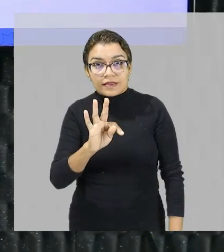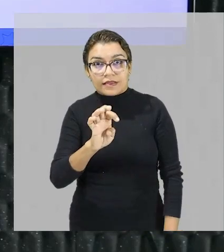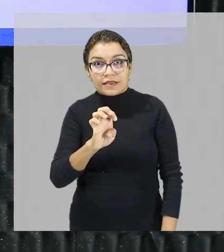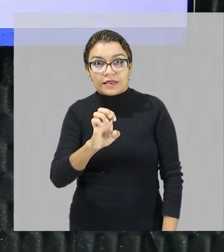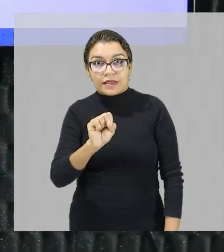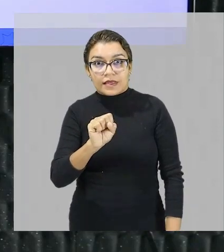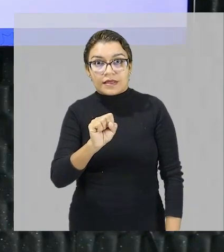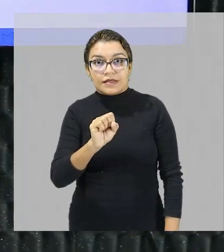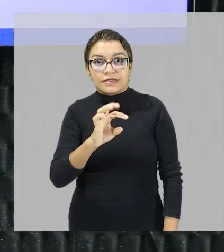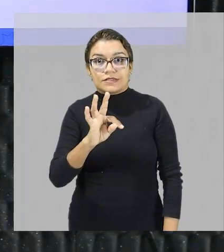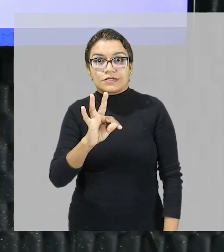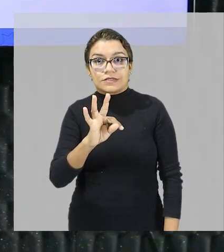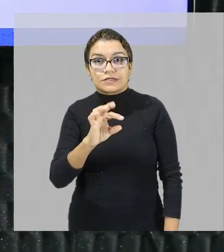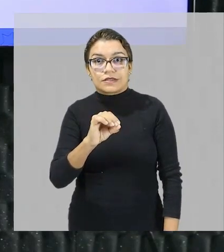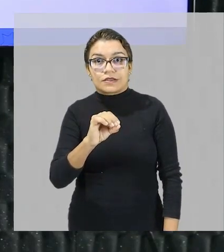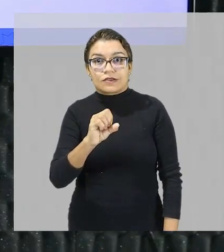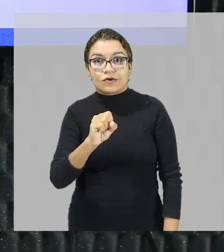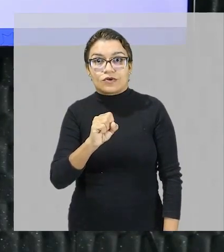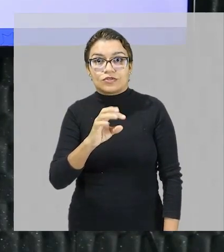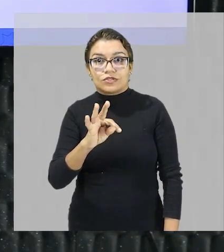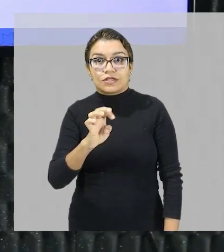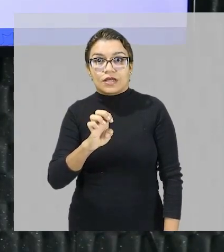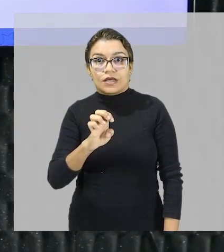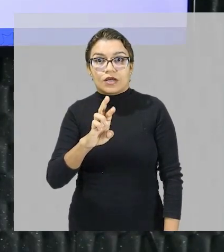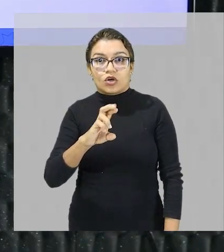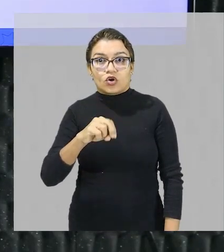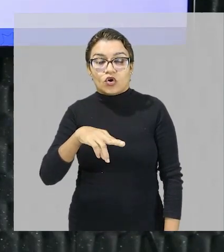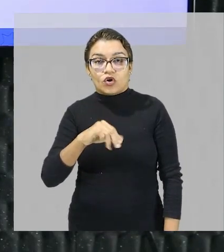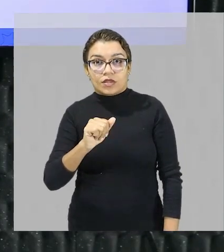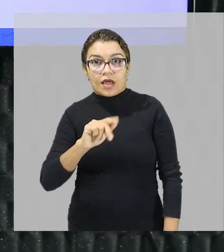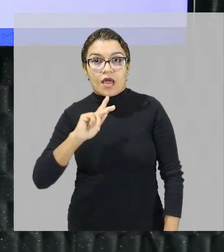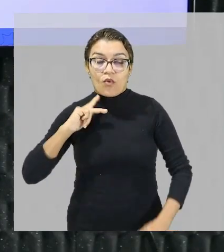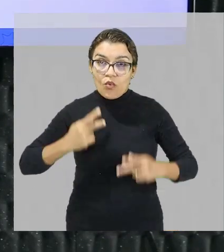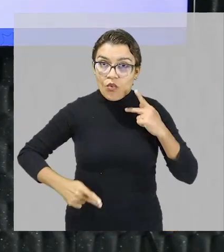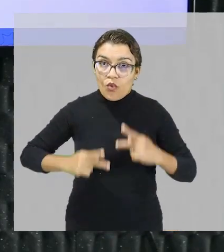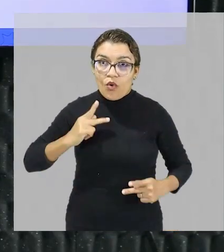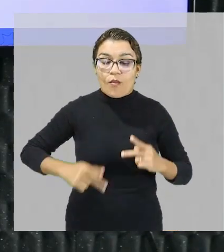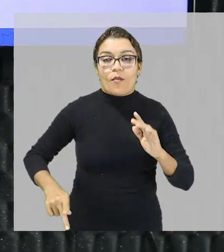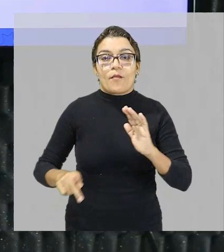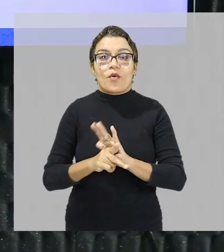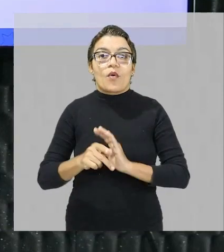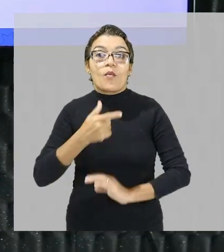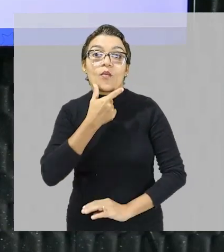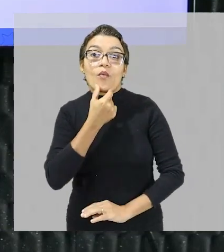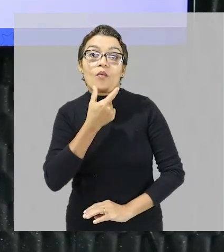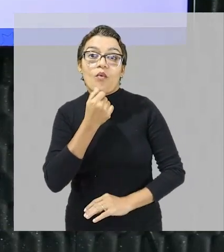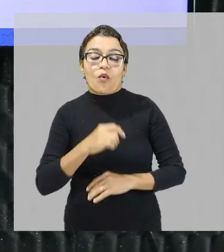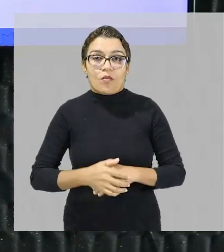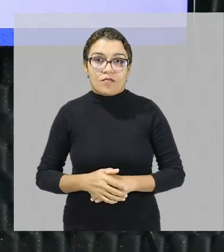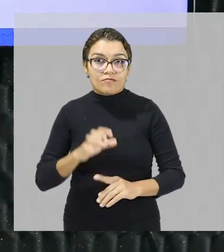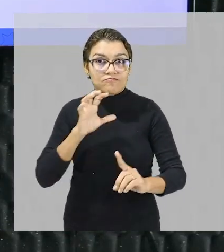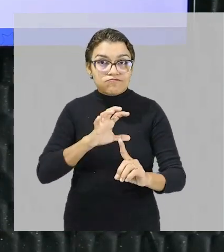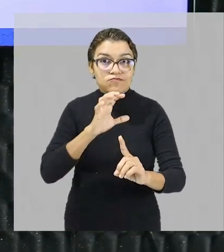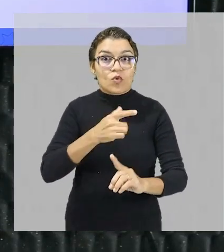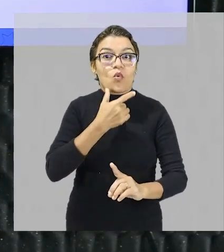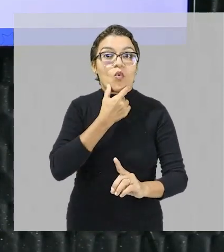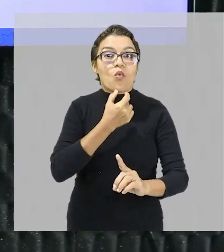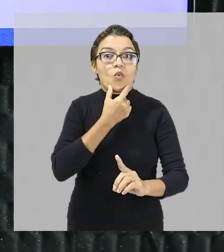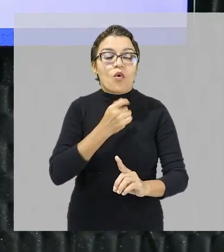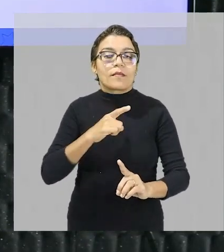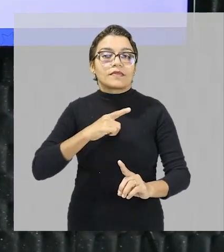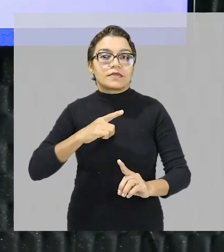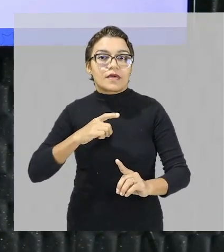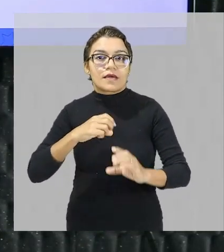tá? Testosterona, que é o hormônio sexual masculino, que vai fazer com que o indivíduo masculino tenha